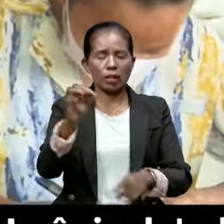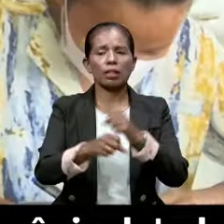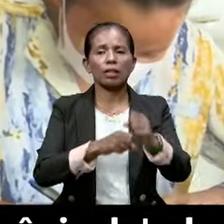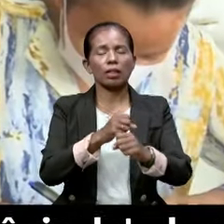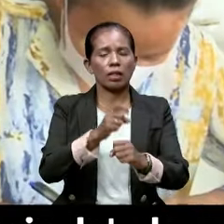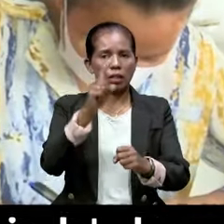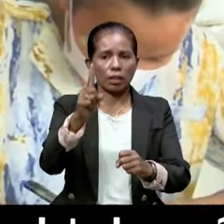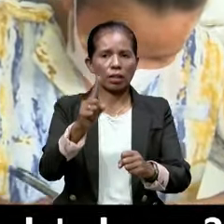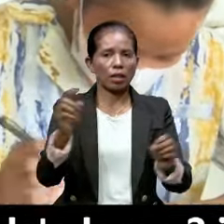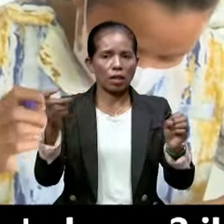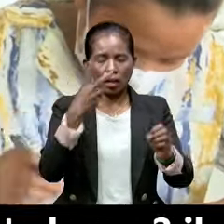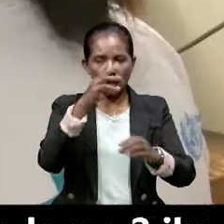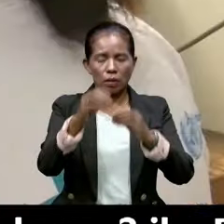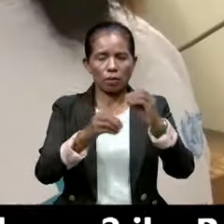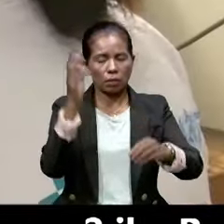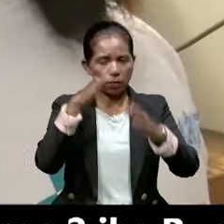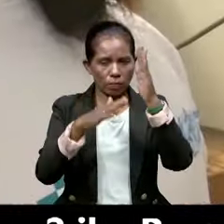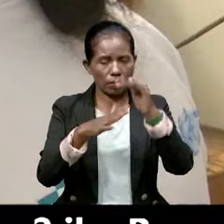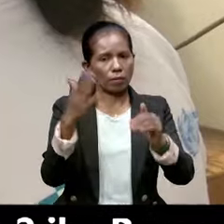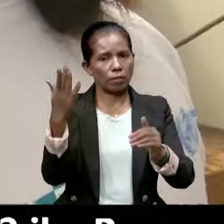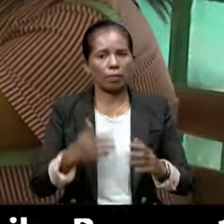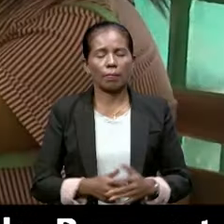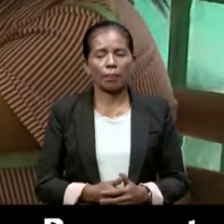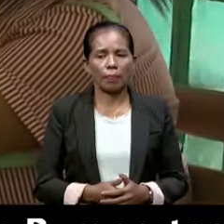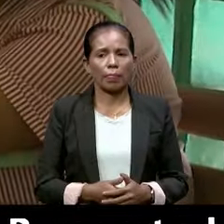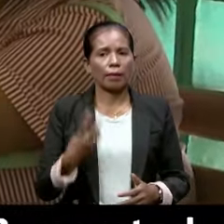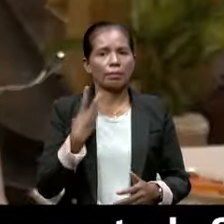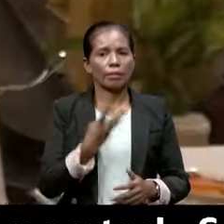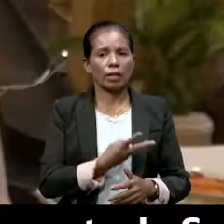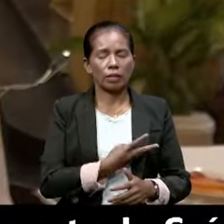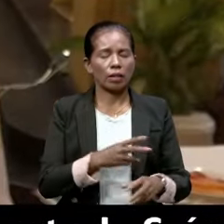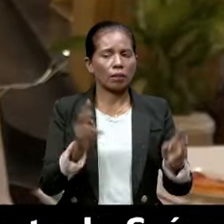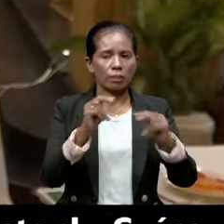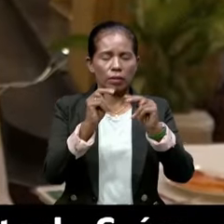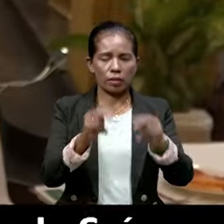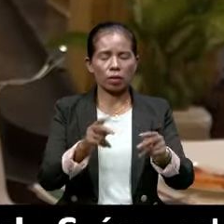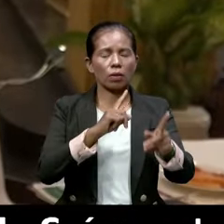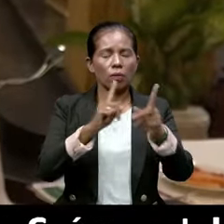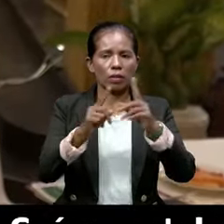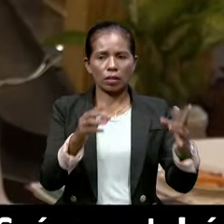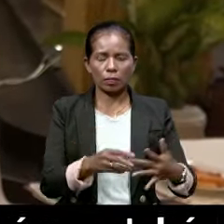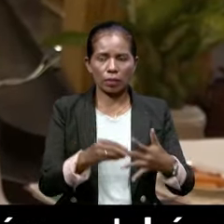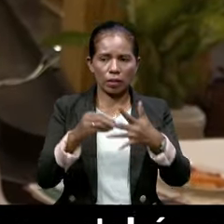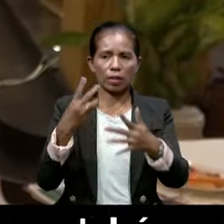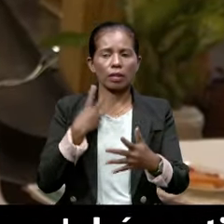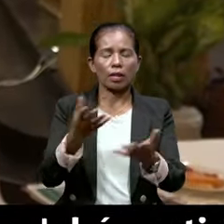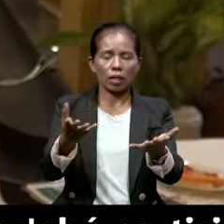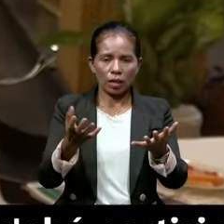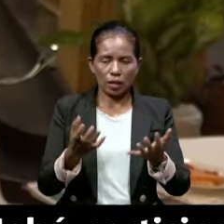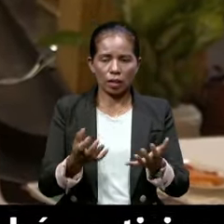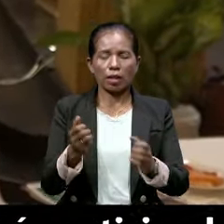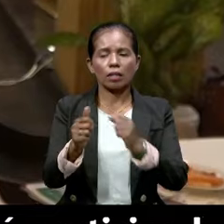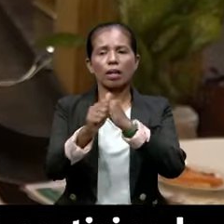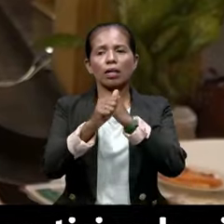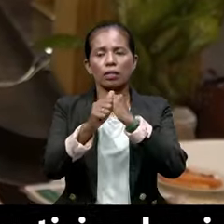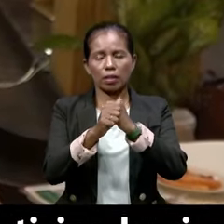bela consegue resolver problema refere. Agora itala precisa atual estendimento oficial cara agora itakar hala ação ida